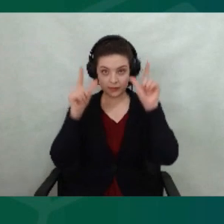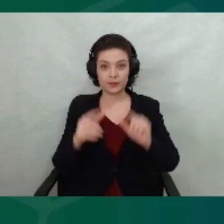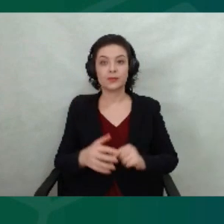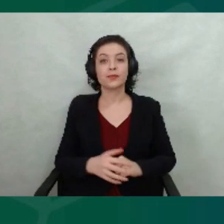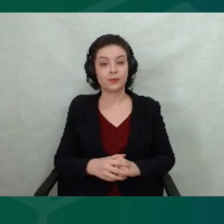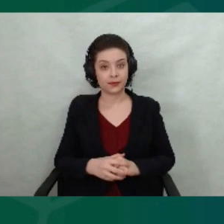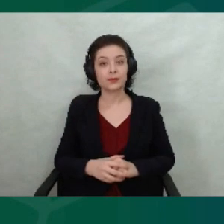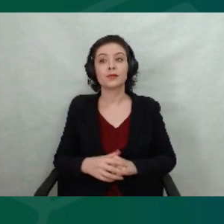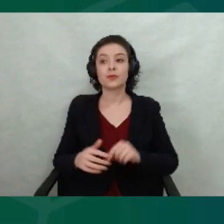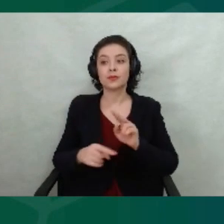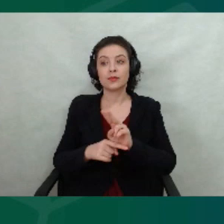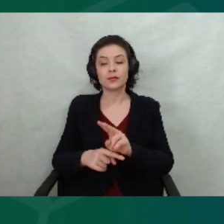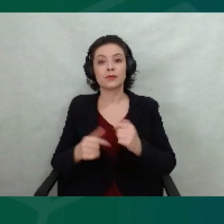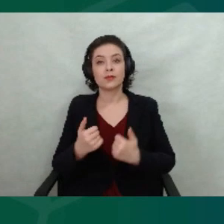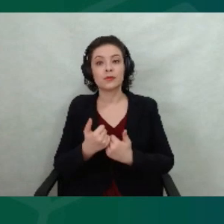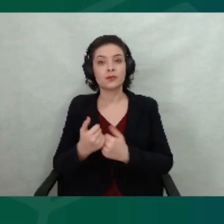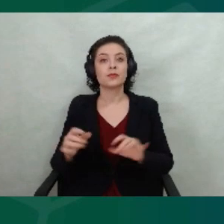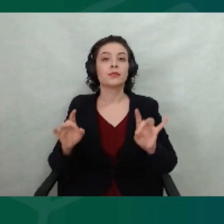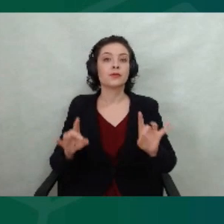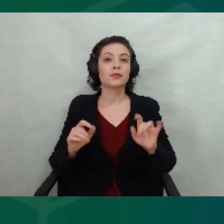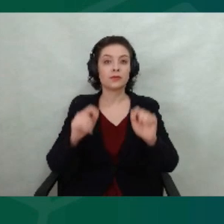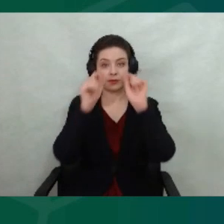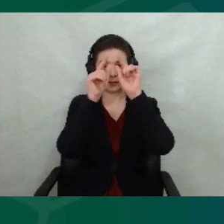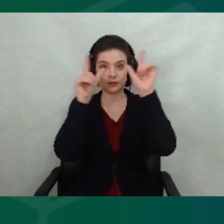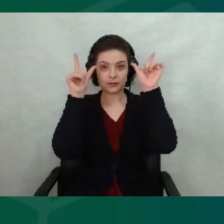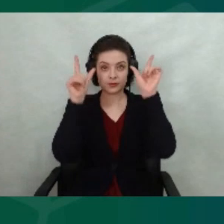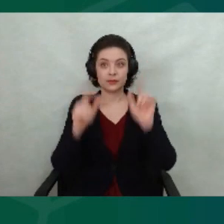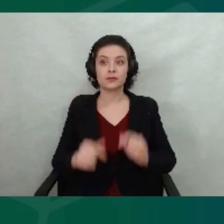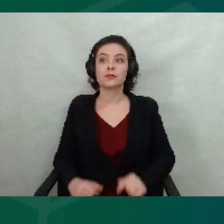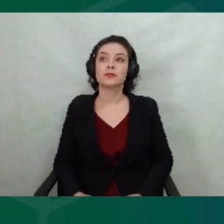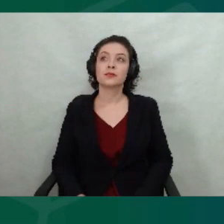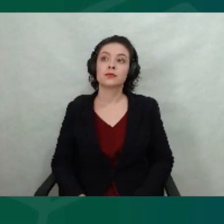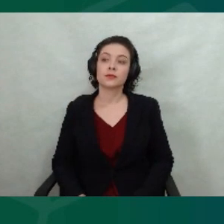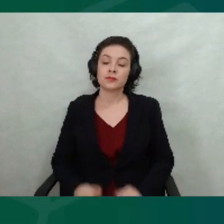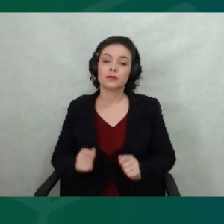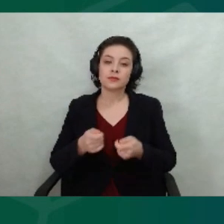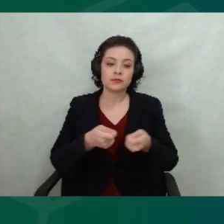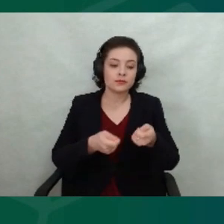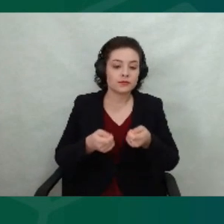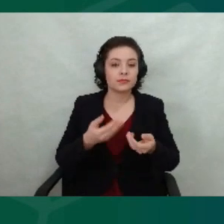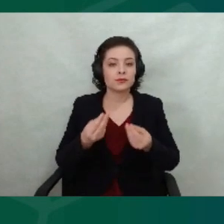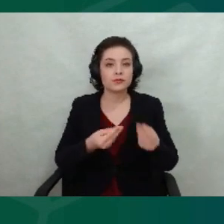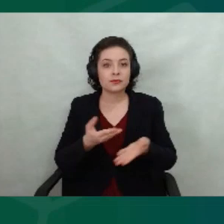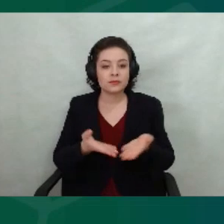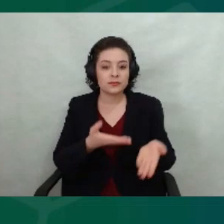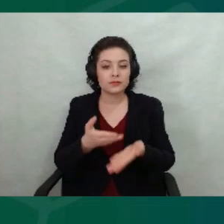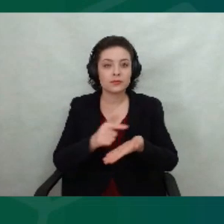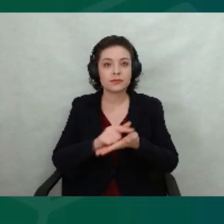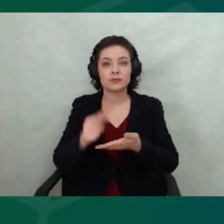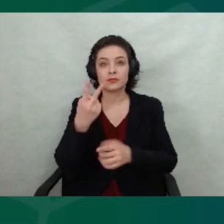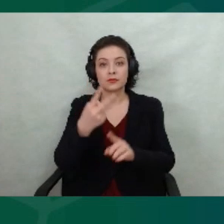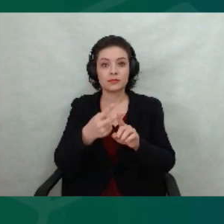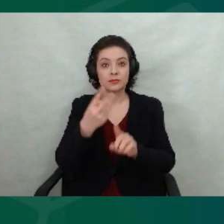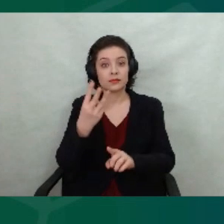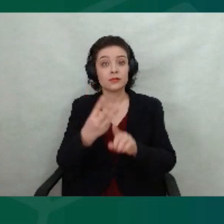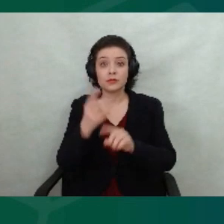auxiliares, os técnicos de enfermagem, para que possam manipular esse paciente, higienizar 2 a 3 vezes ao dia